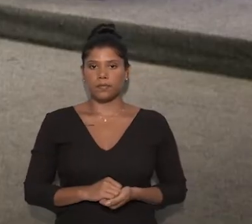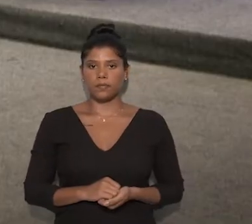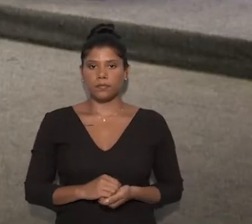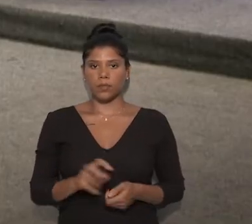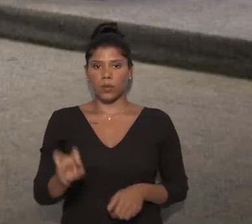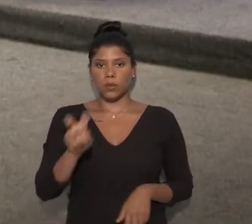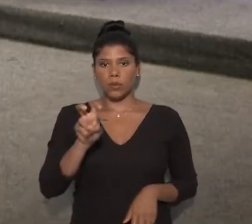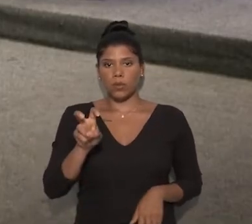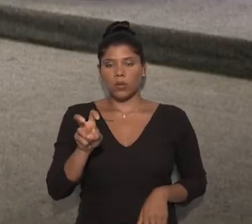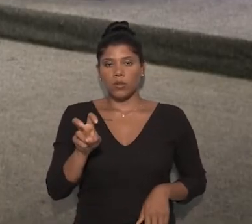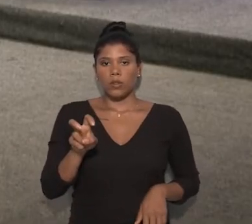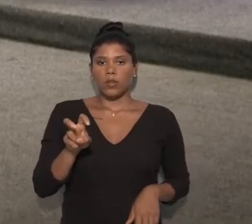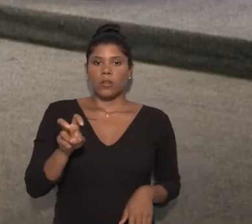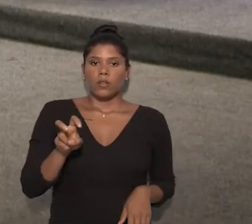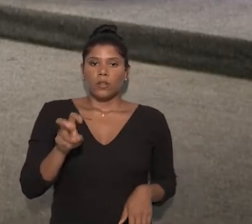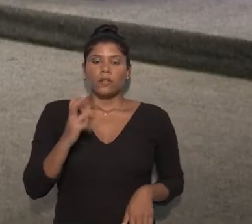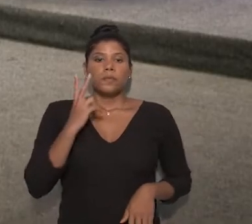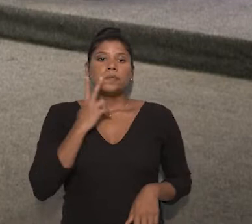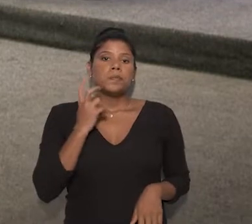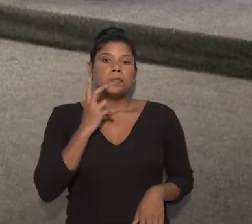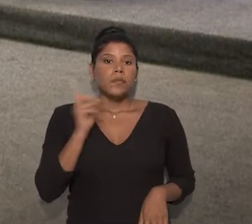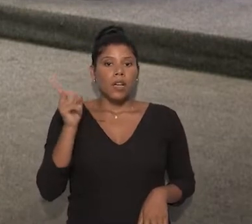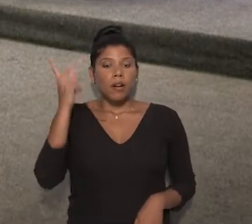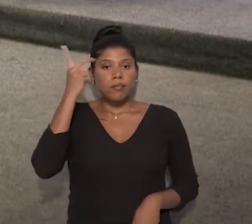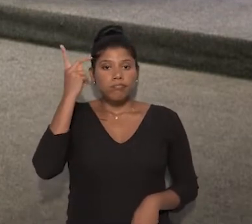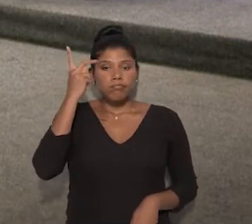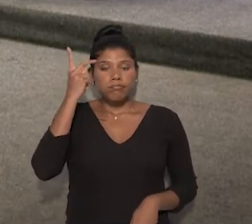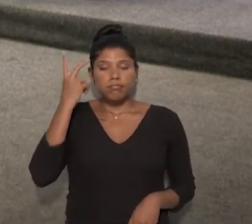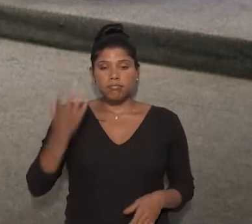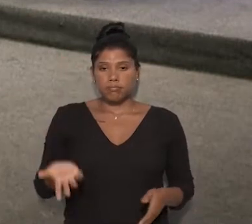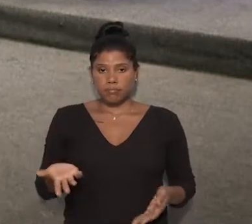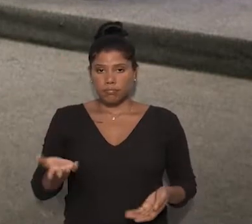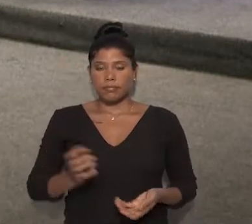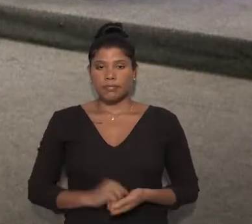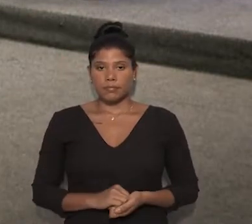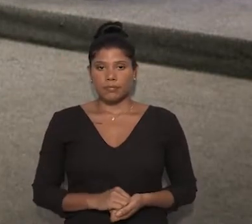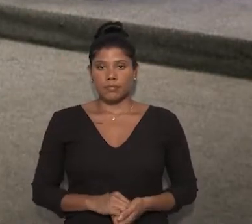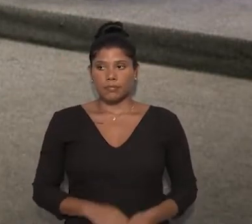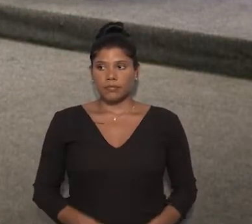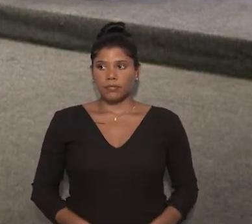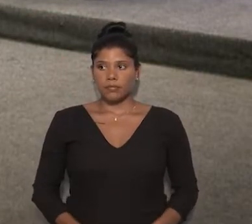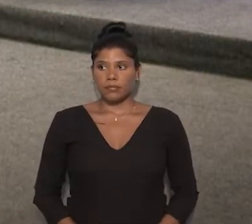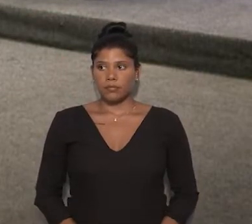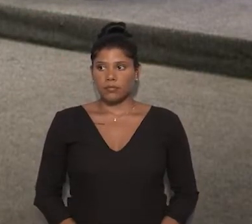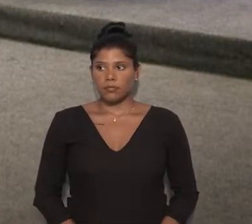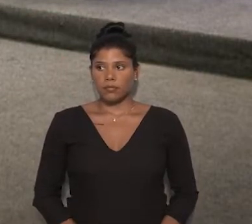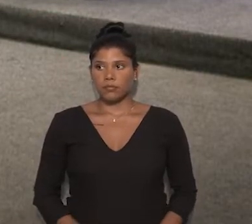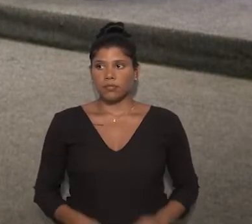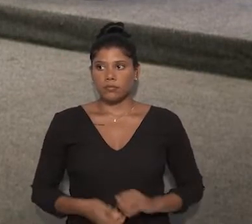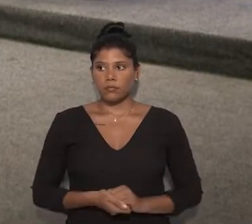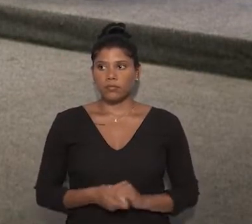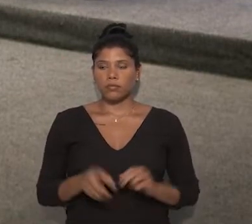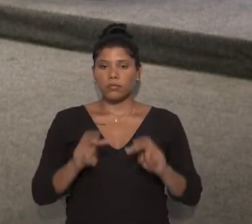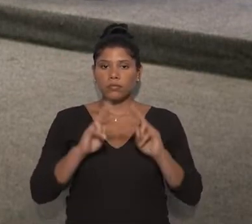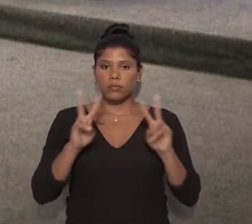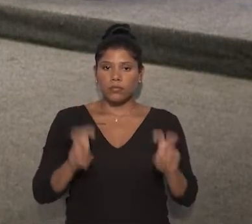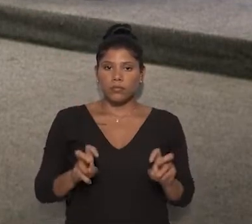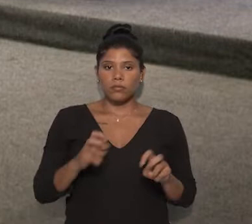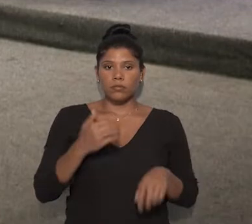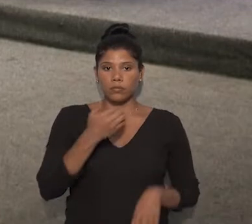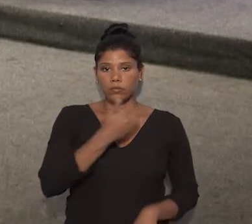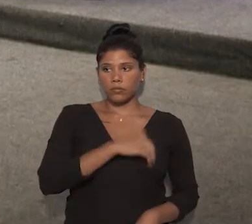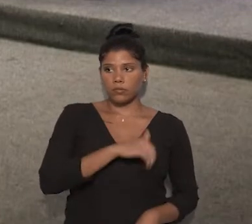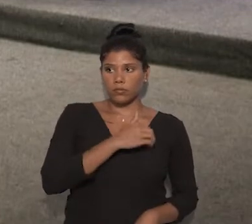reforços do Fortaleza estão em São Paulo, lá com o time. Viajaram todos para se engajar a delegação. Em relação ao jogo Ceará contra o Avaí,